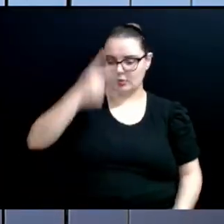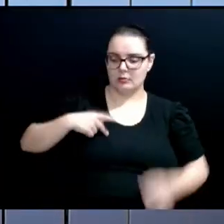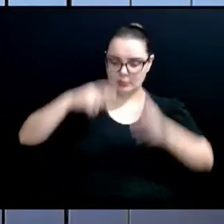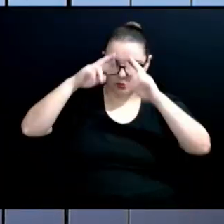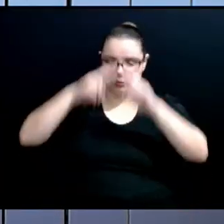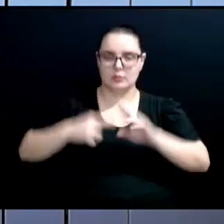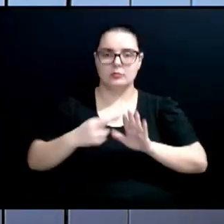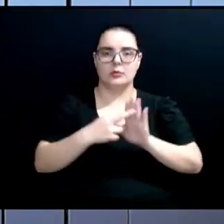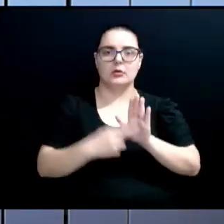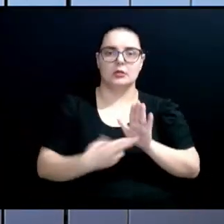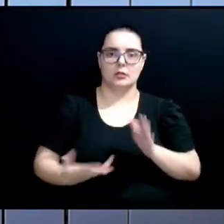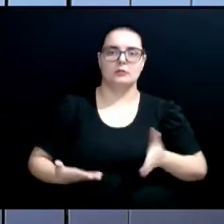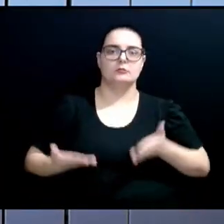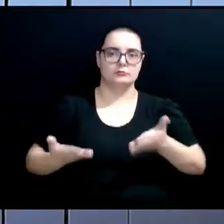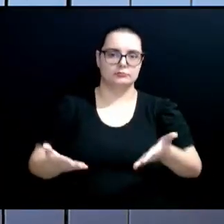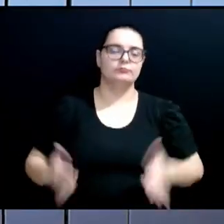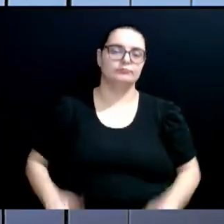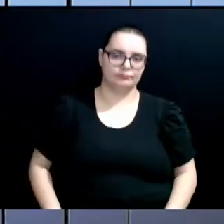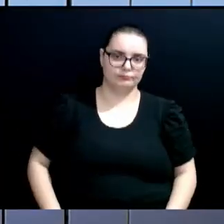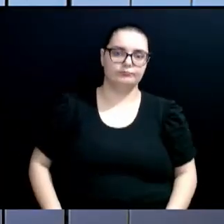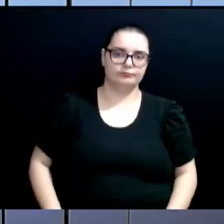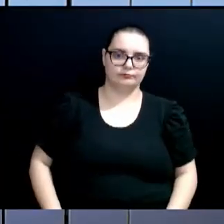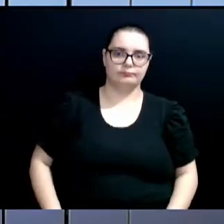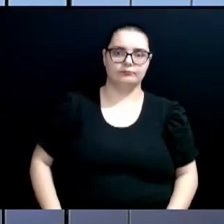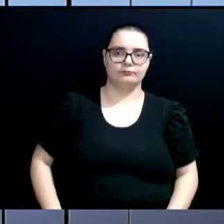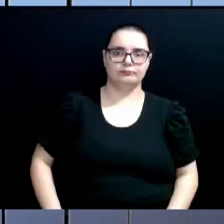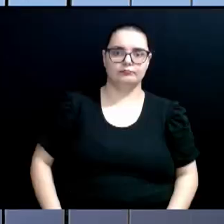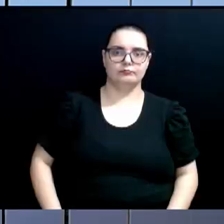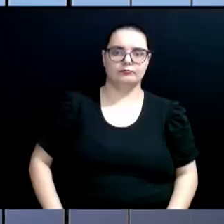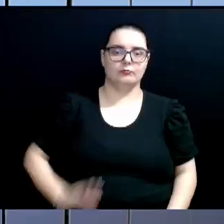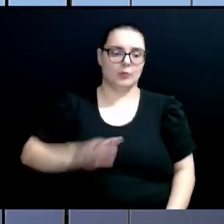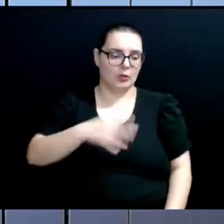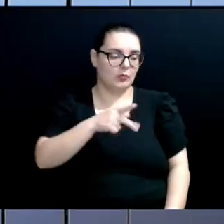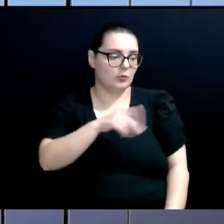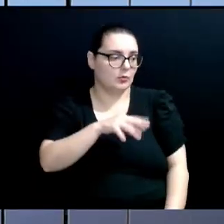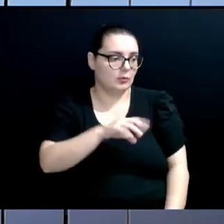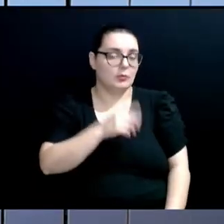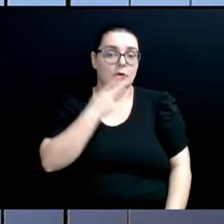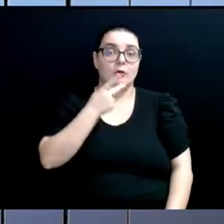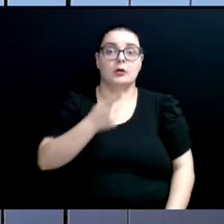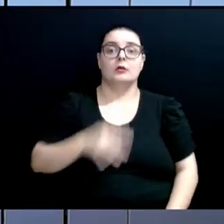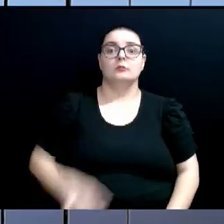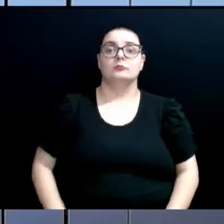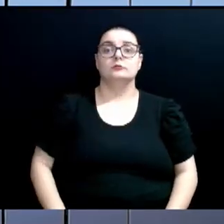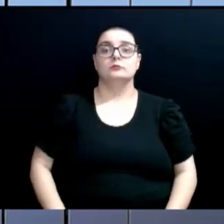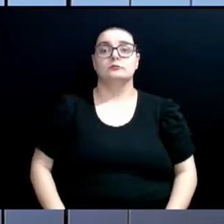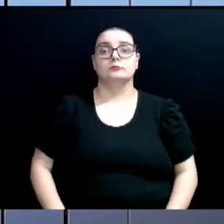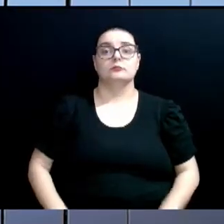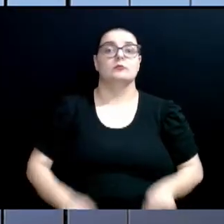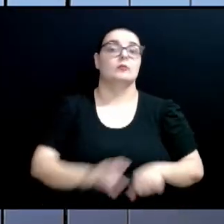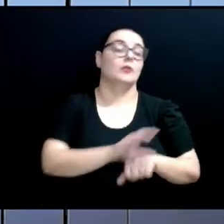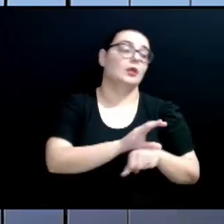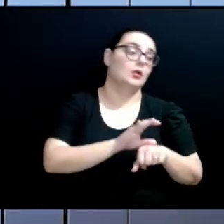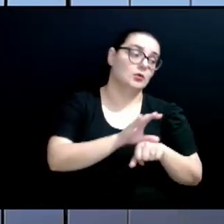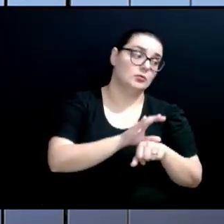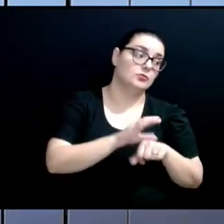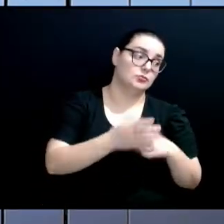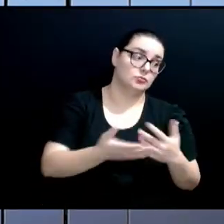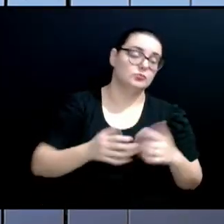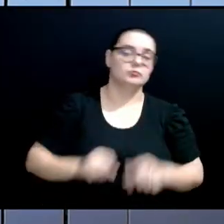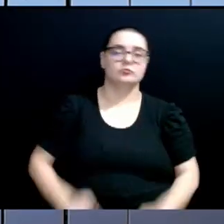estão colocadas, né? Então, quando o Paulo levanta, né, e diz assim, olha, a Constituição ela é um